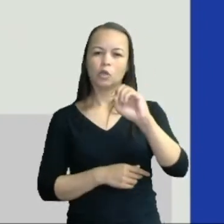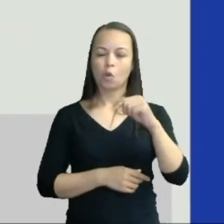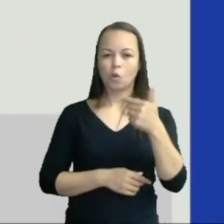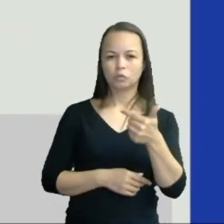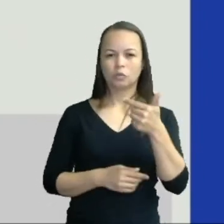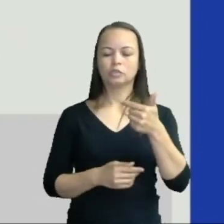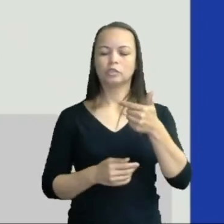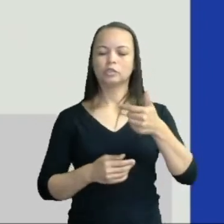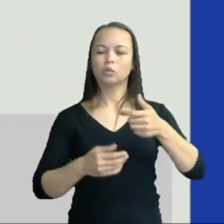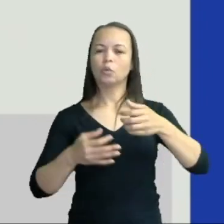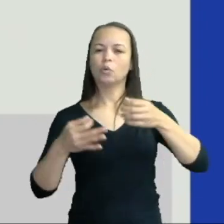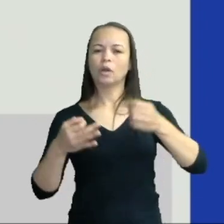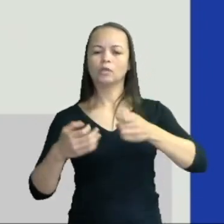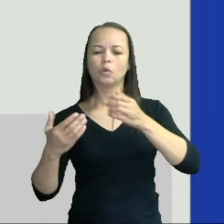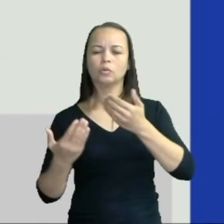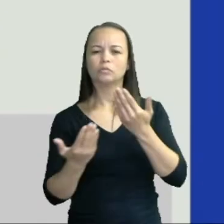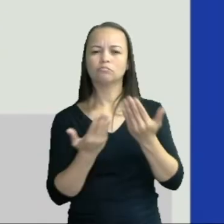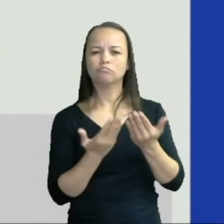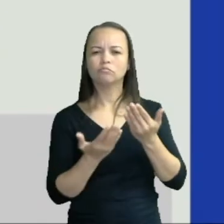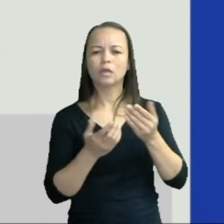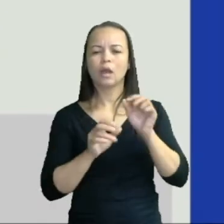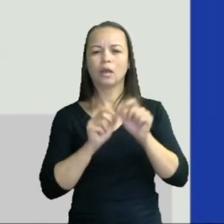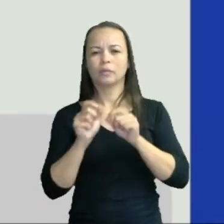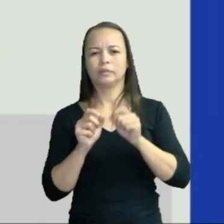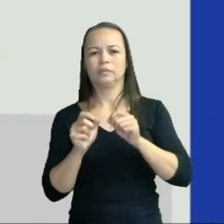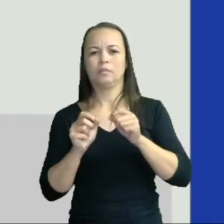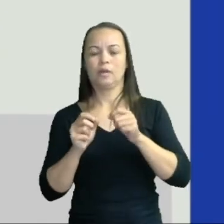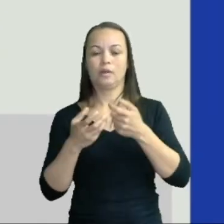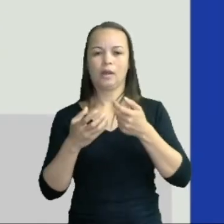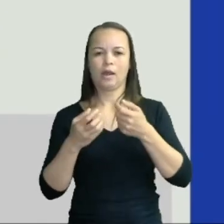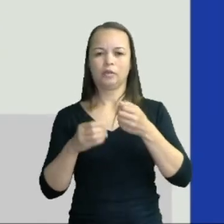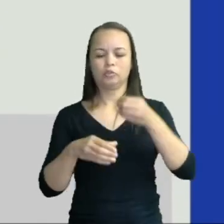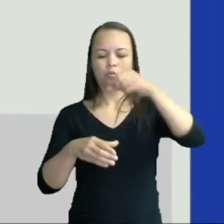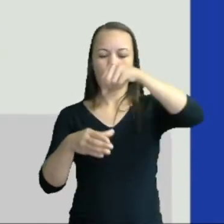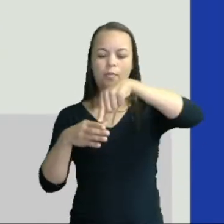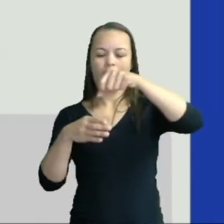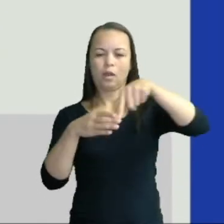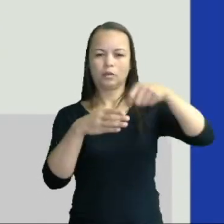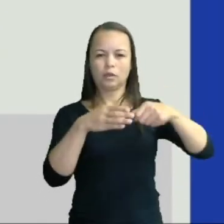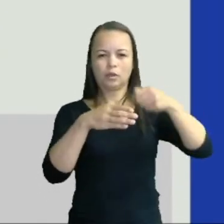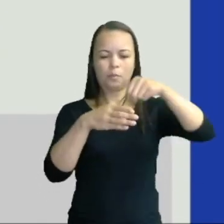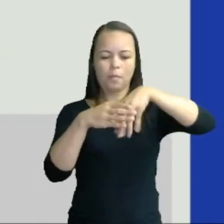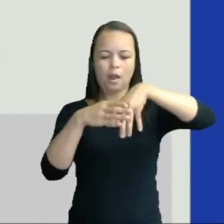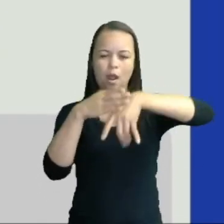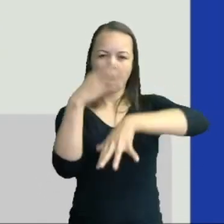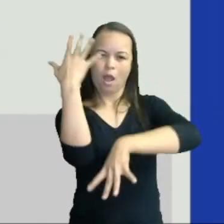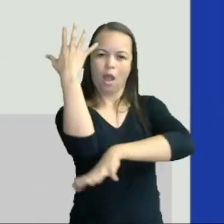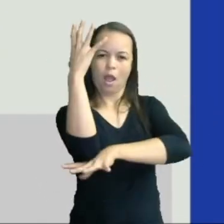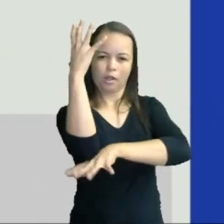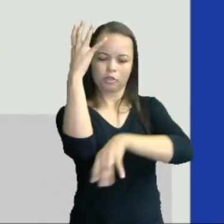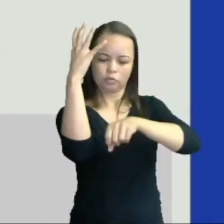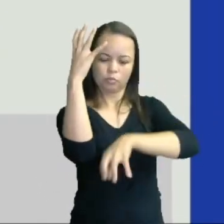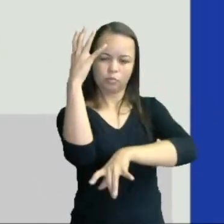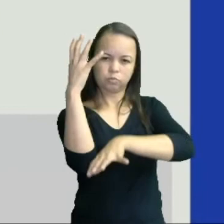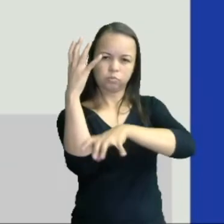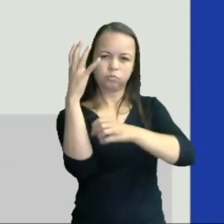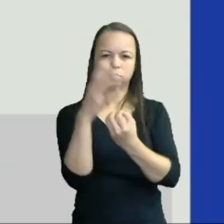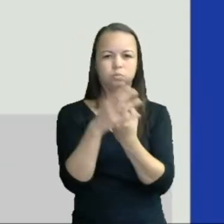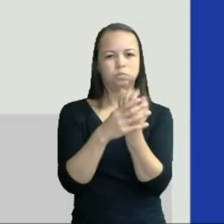quantidade adequada para as plantas fixarem as suas raízes e crescerem fortes e saudáveis.